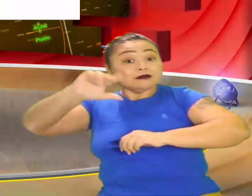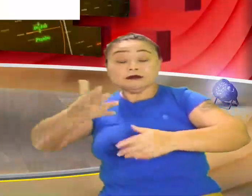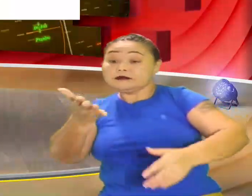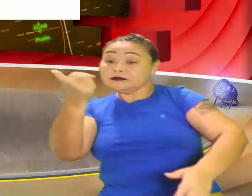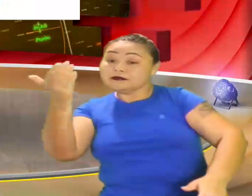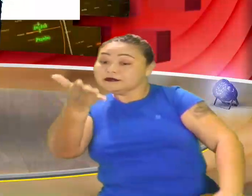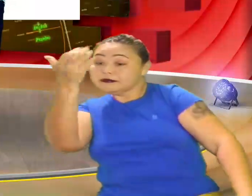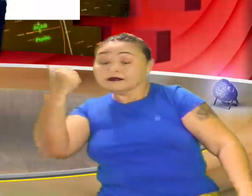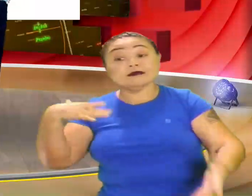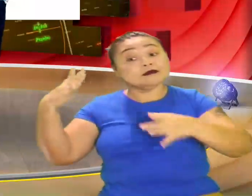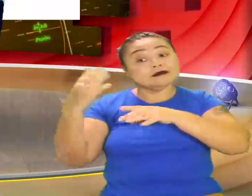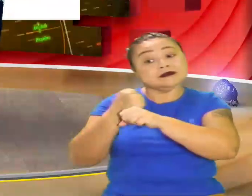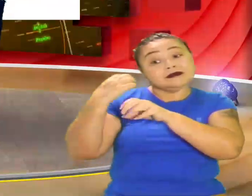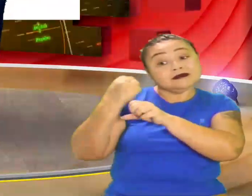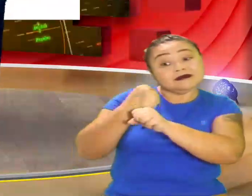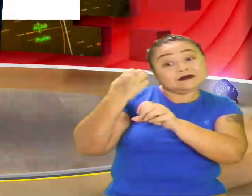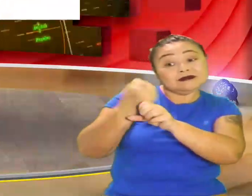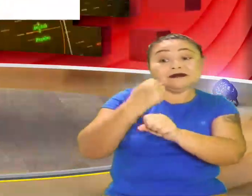Vamos